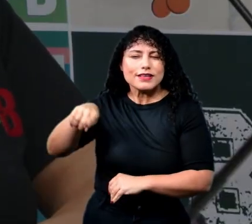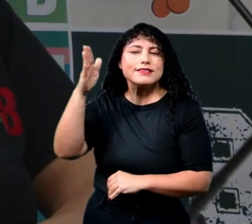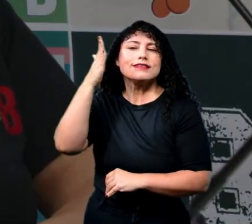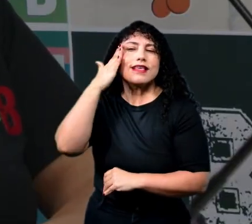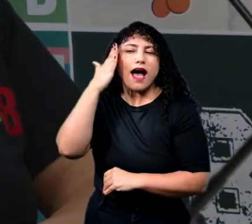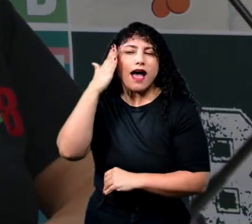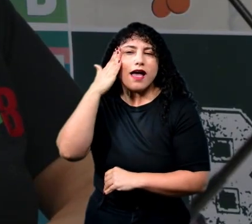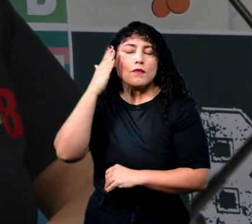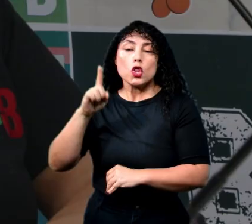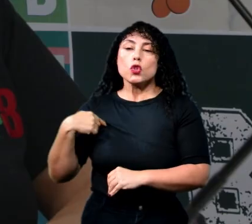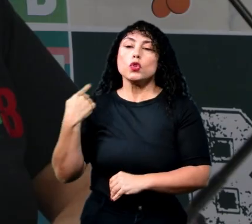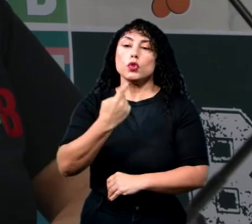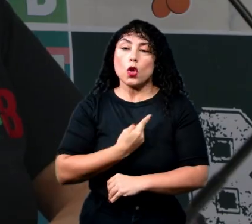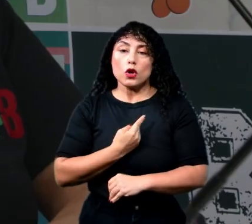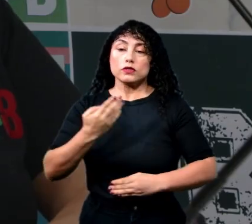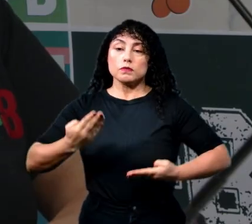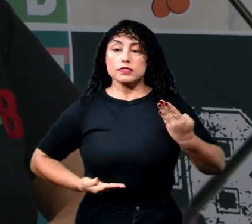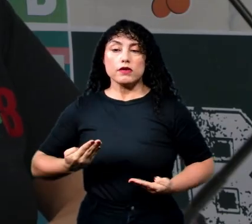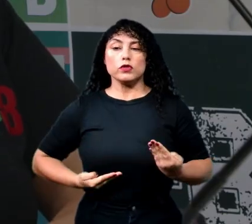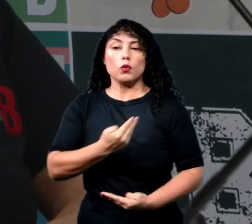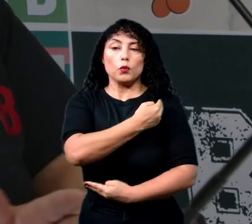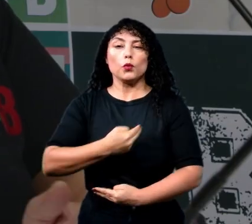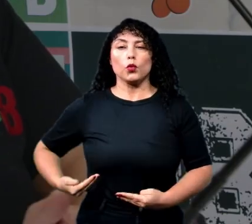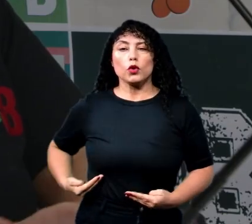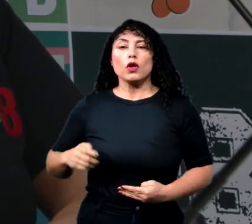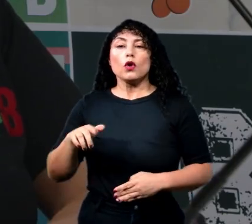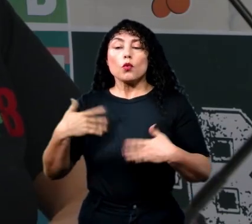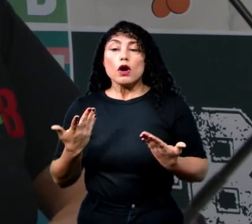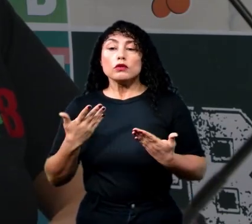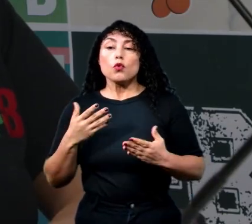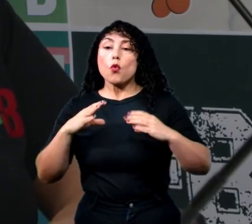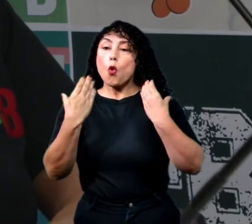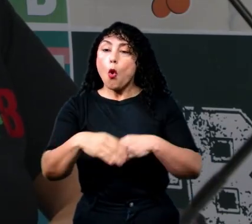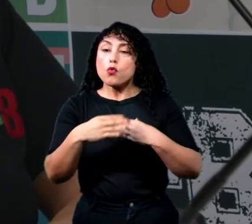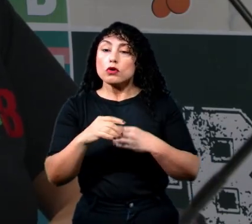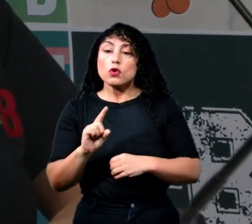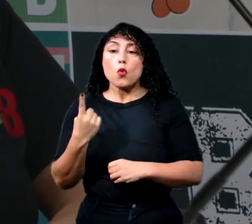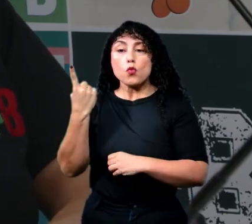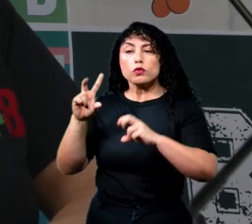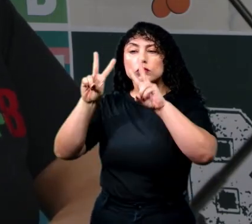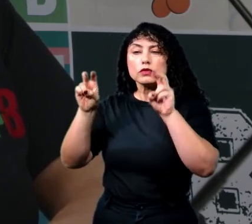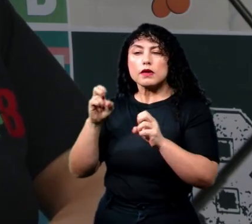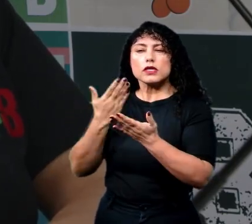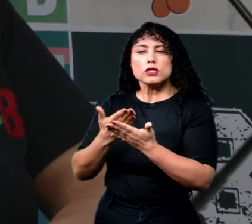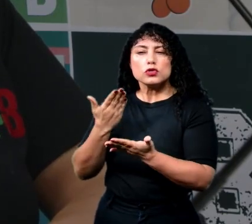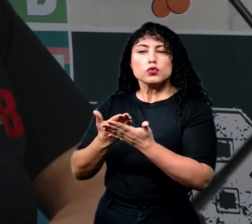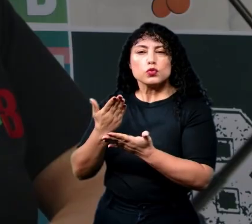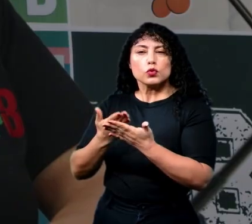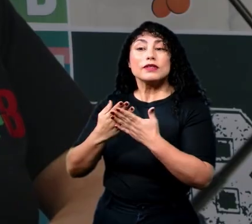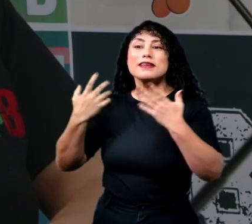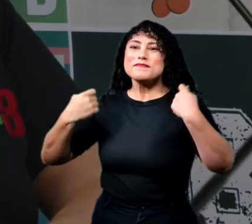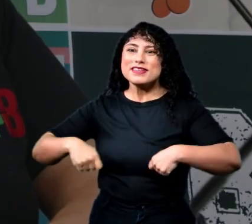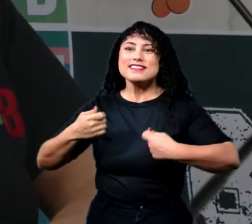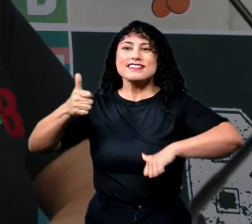né? Todos nós que somos servidores públicos, ao fazermos o concurso, um dos temas que a gente estuda e que também